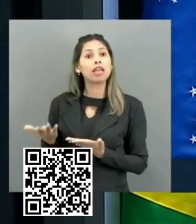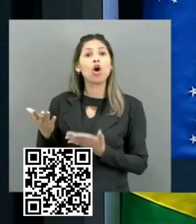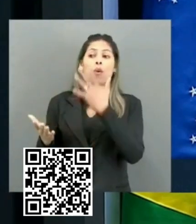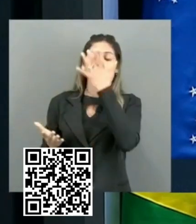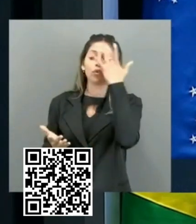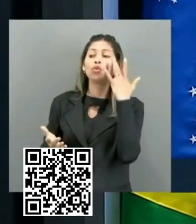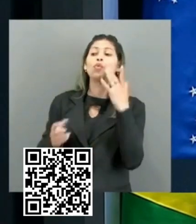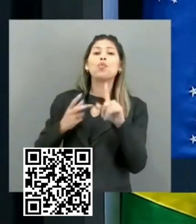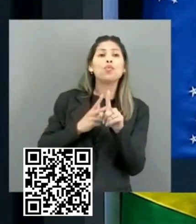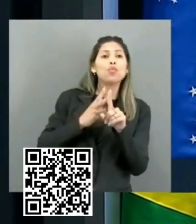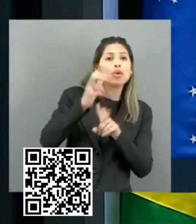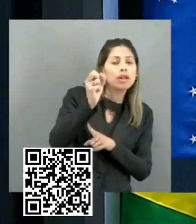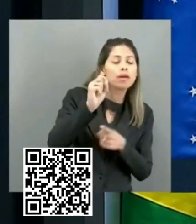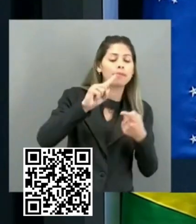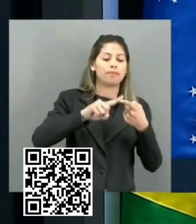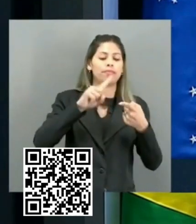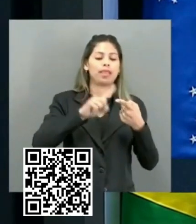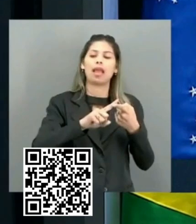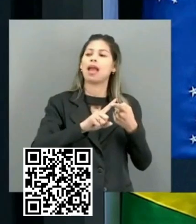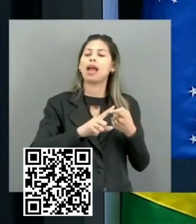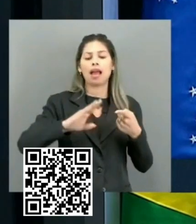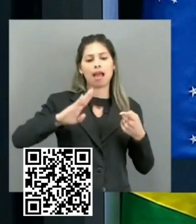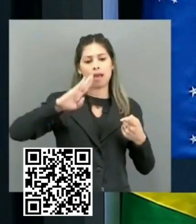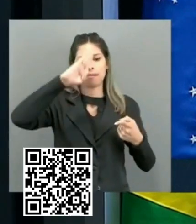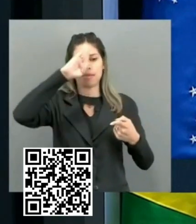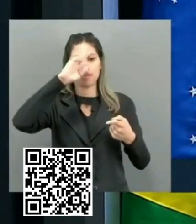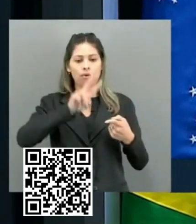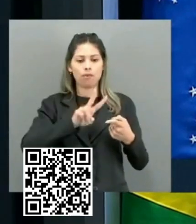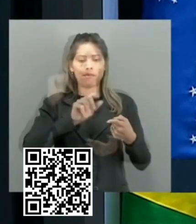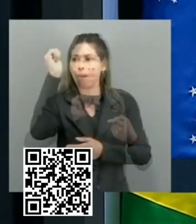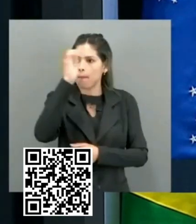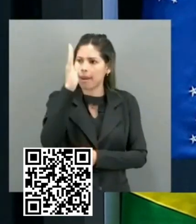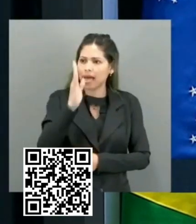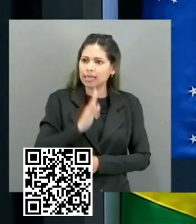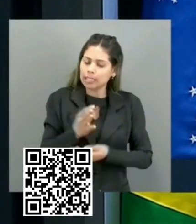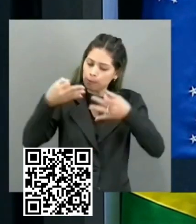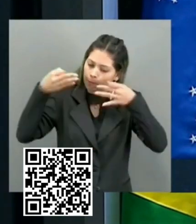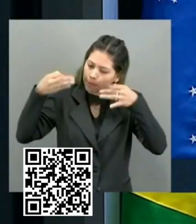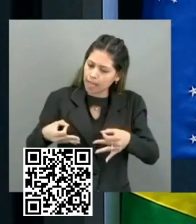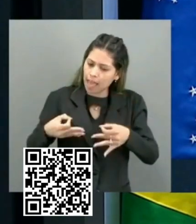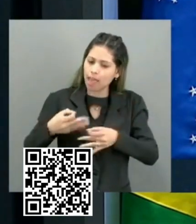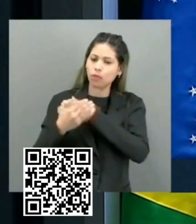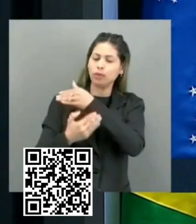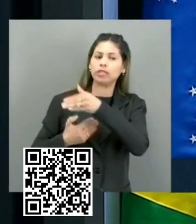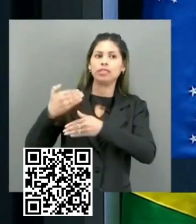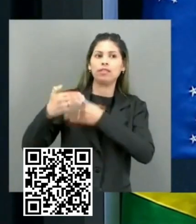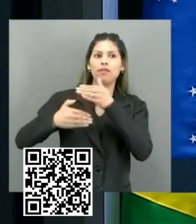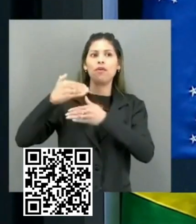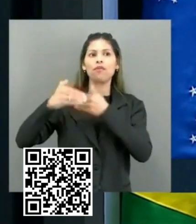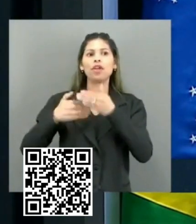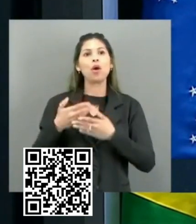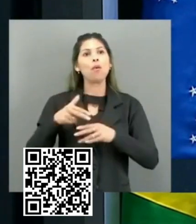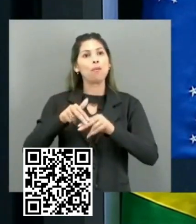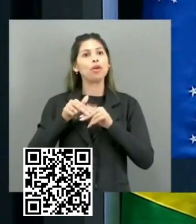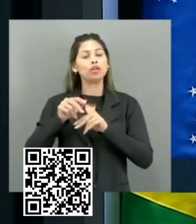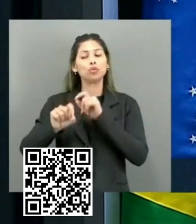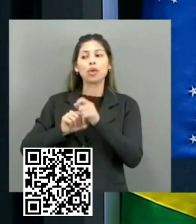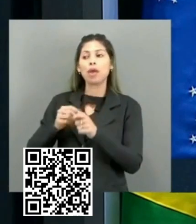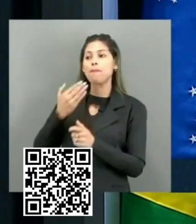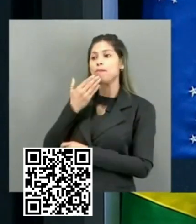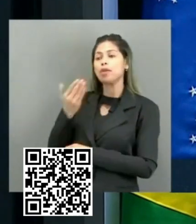morais foram Capitão Wagner e Camila Cardoso. Esperamos que o TRE do estado do